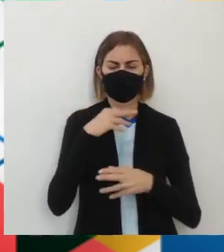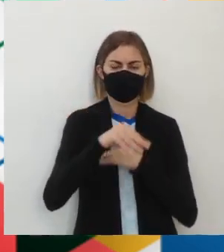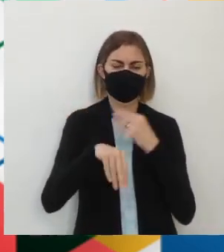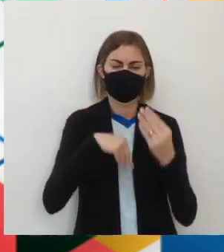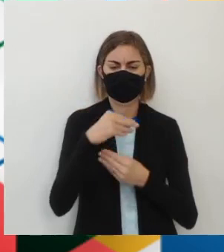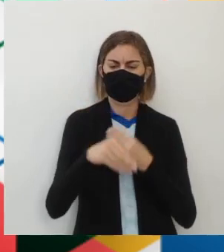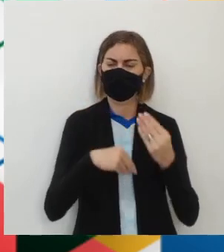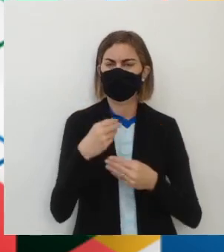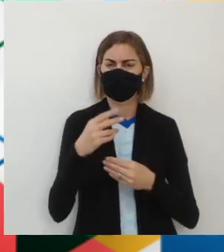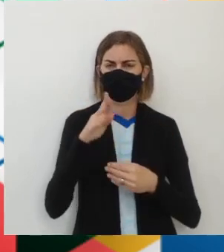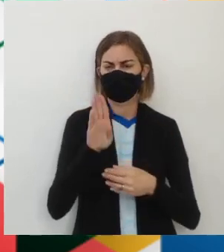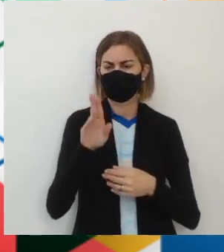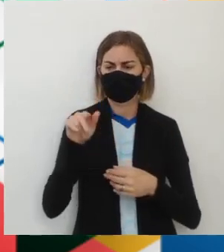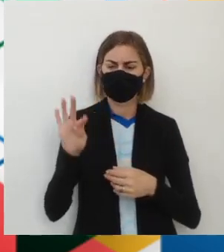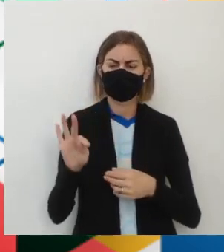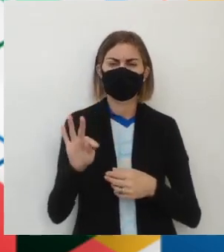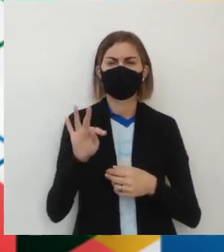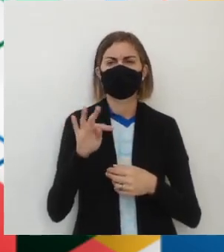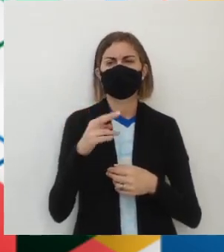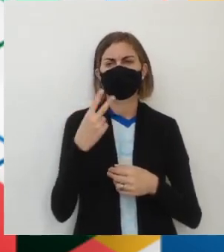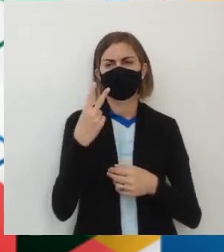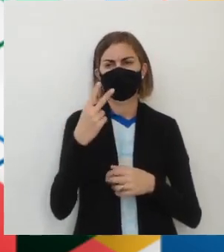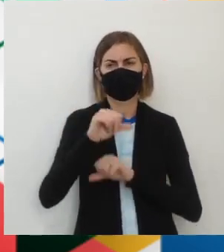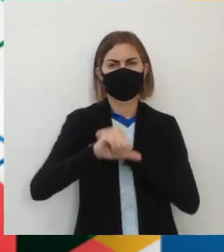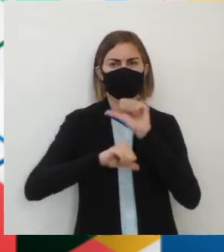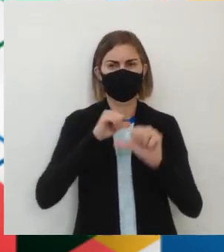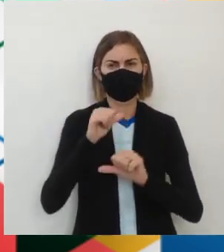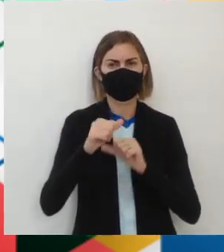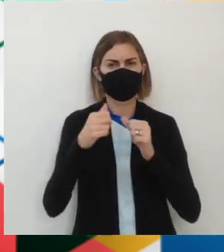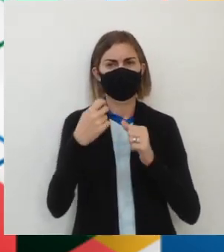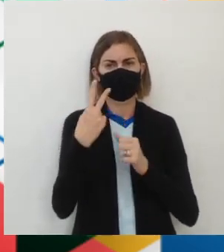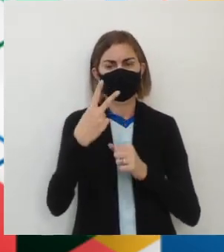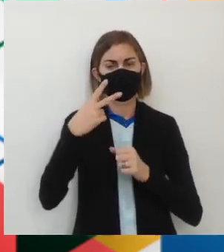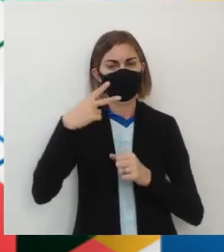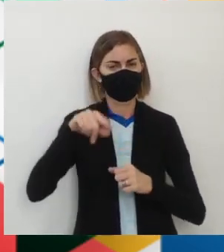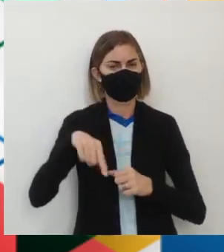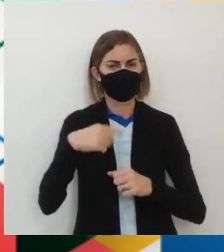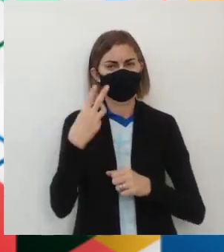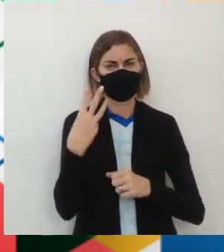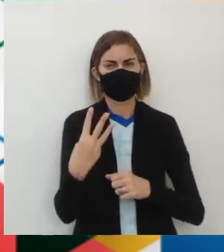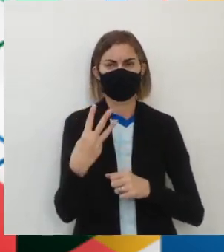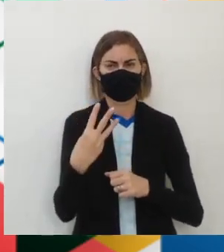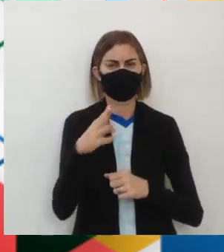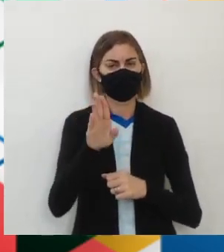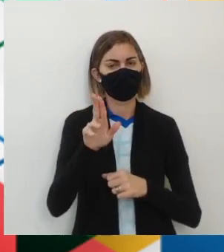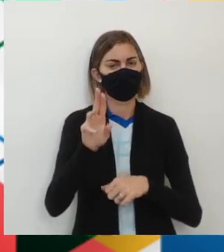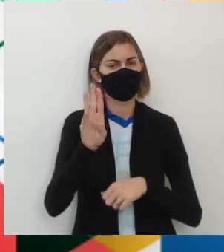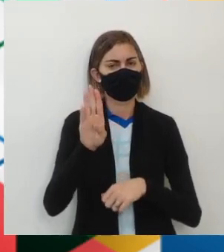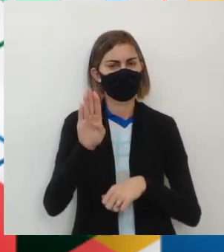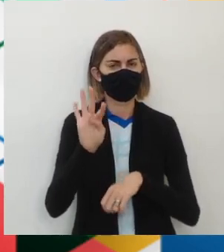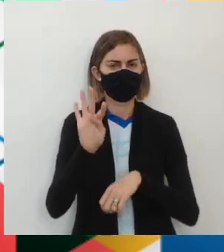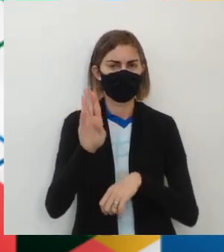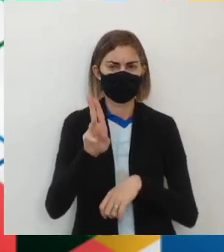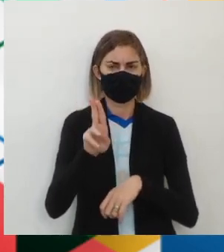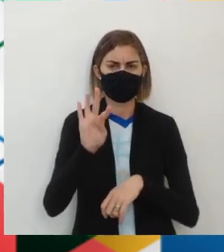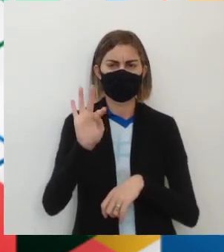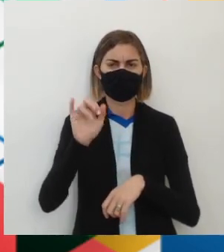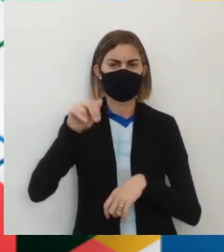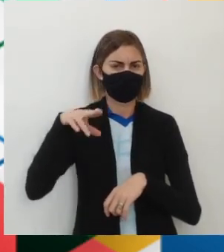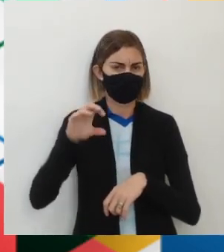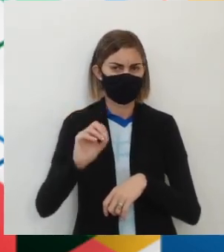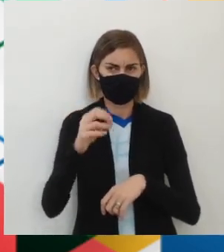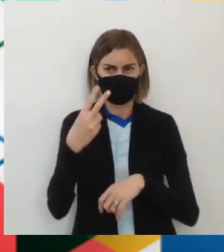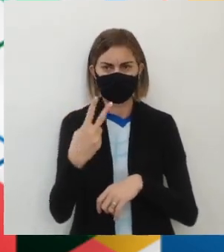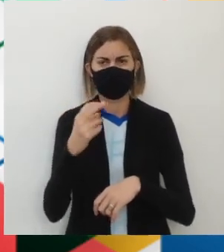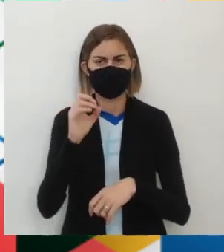reação. But2eno se transformando no 2,3 butanodiol, tá? Ou butano 2,3